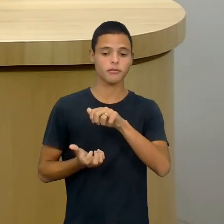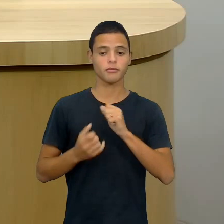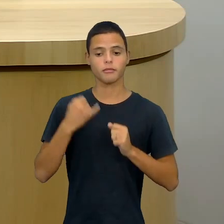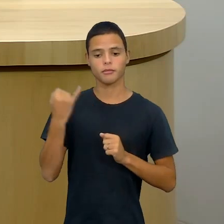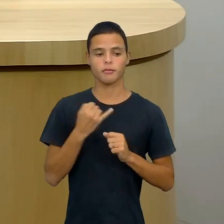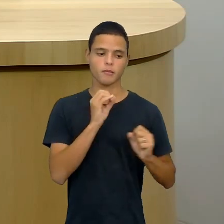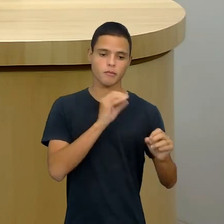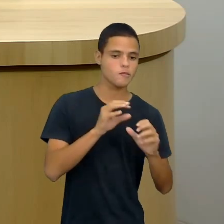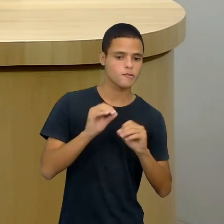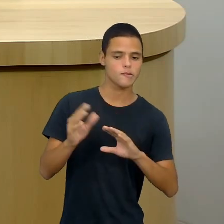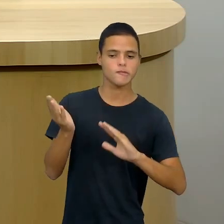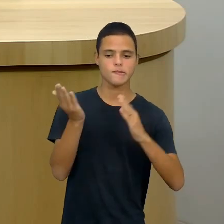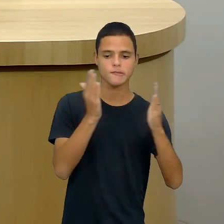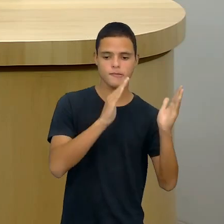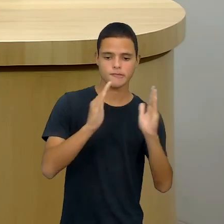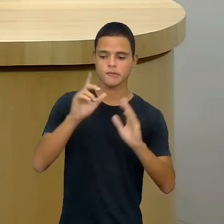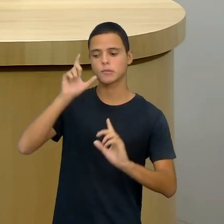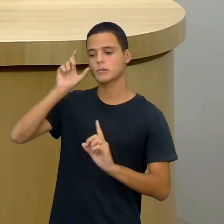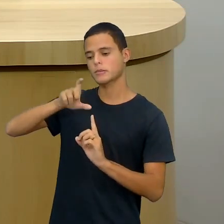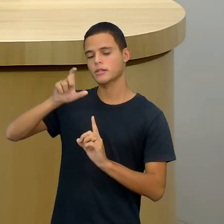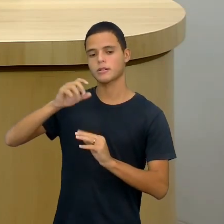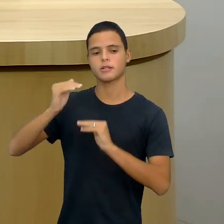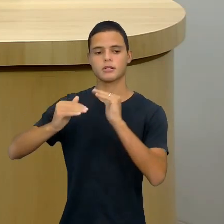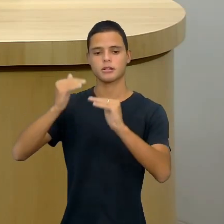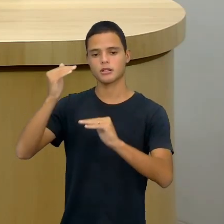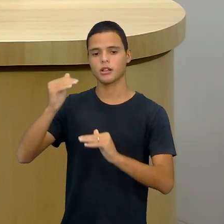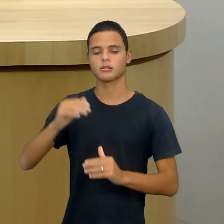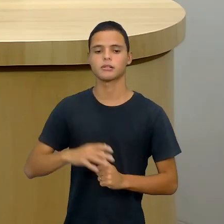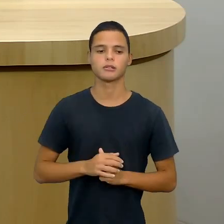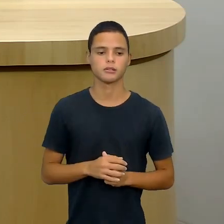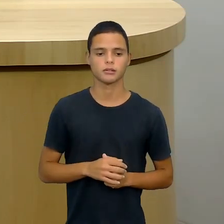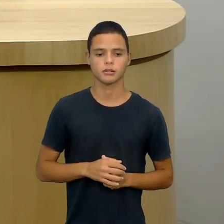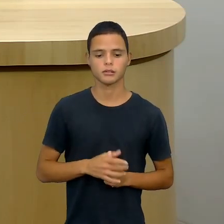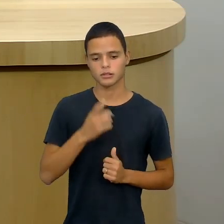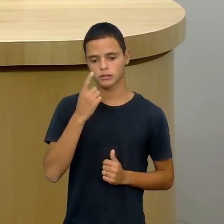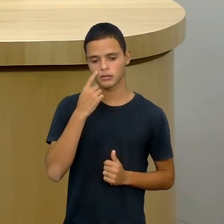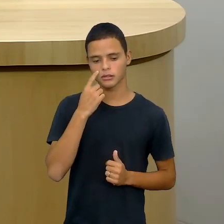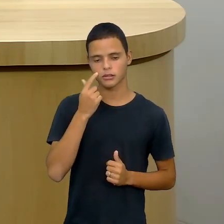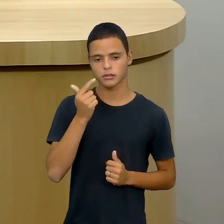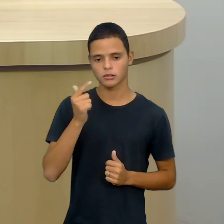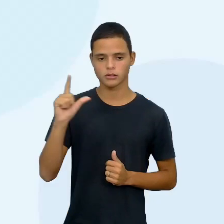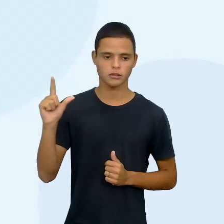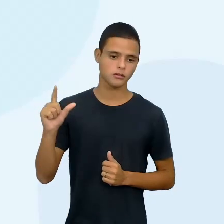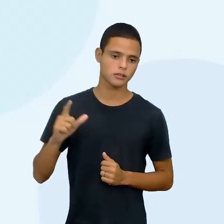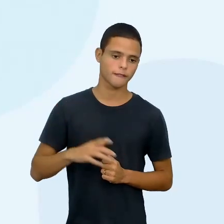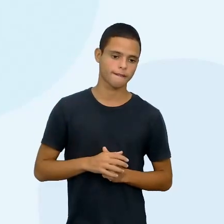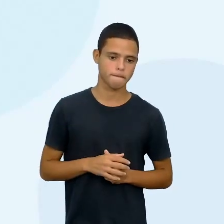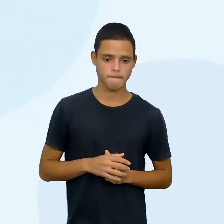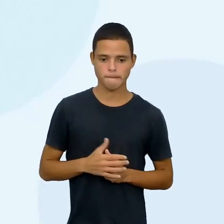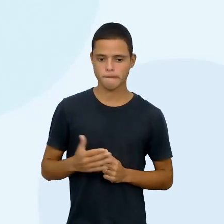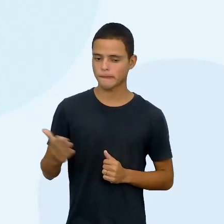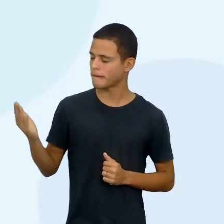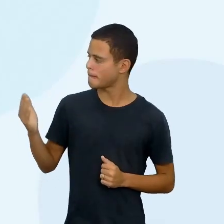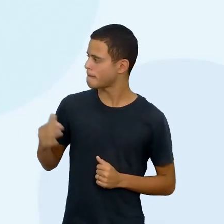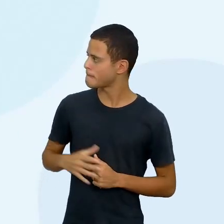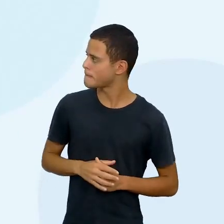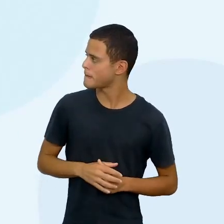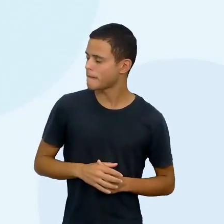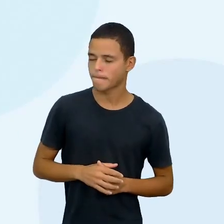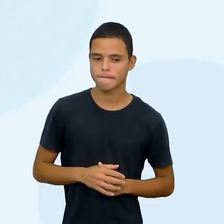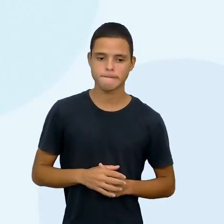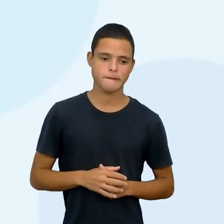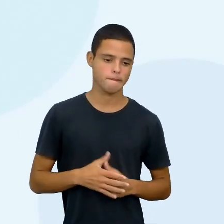E a educação ambiental crítica nesse processo. E vamos para o próximo, senão nós vamos brigar aqui.